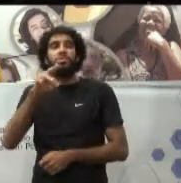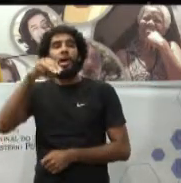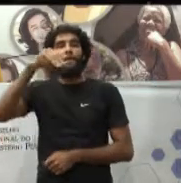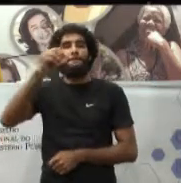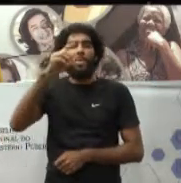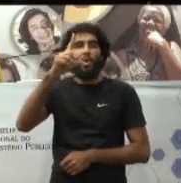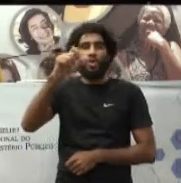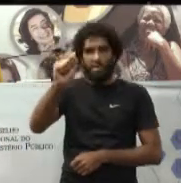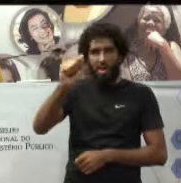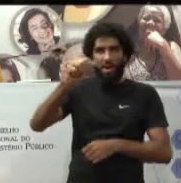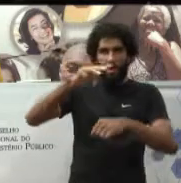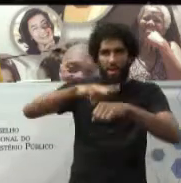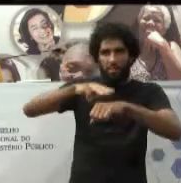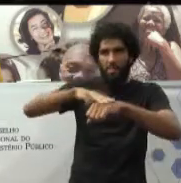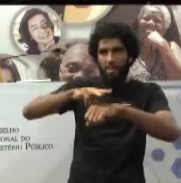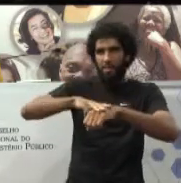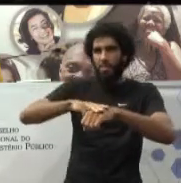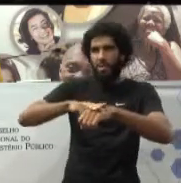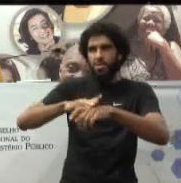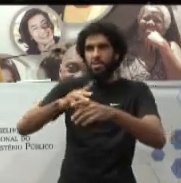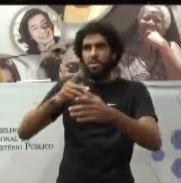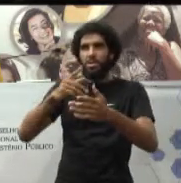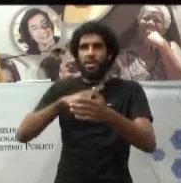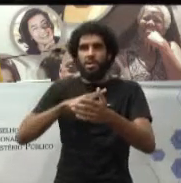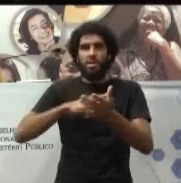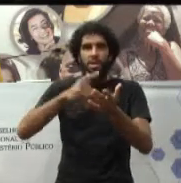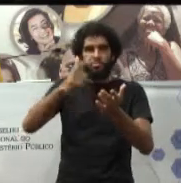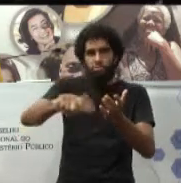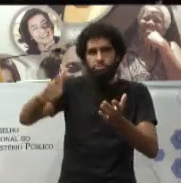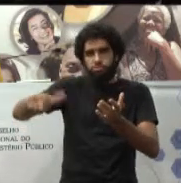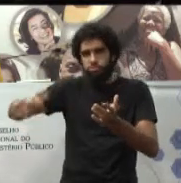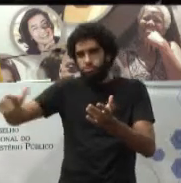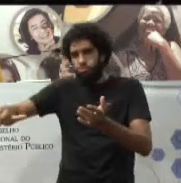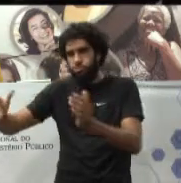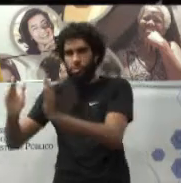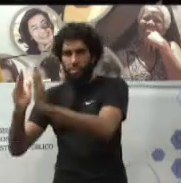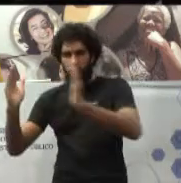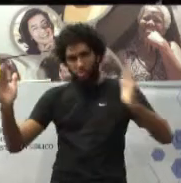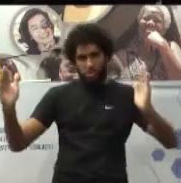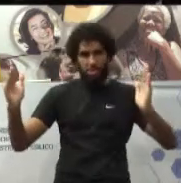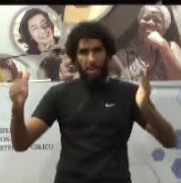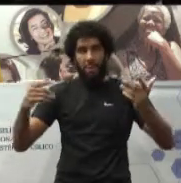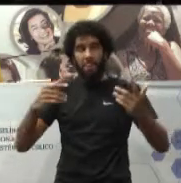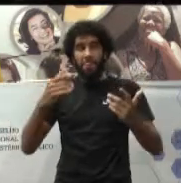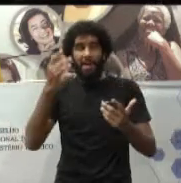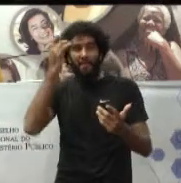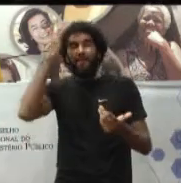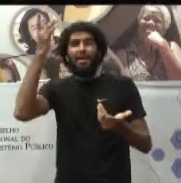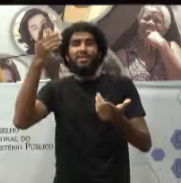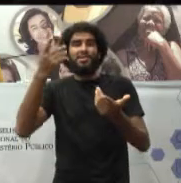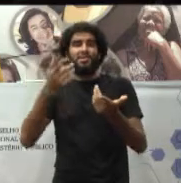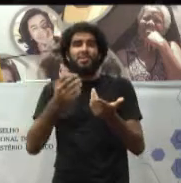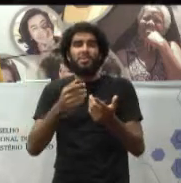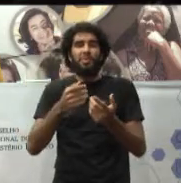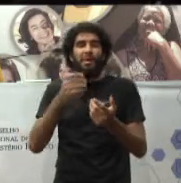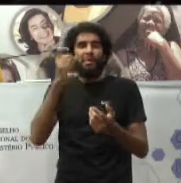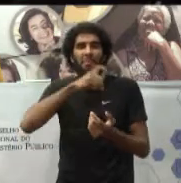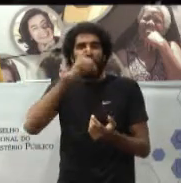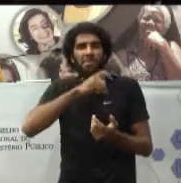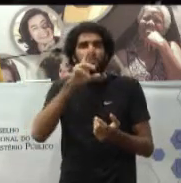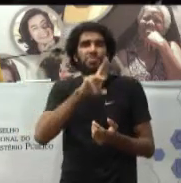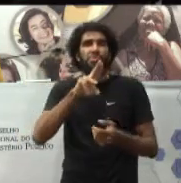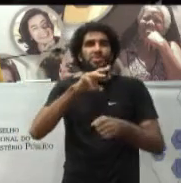repetem determinada série então é muito fácil medir com estatística um livro famoso estado está mais alto lá em